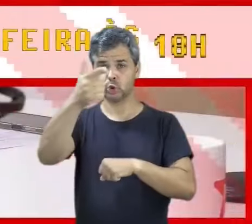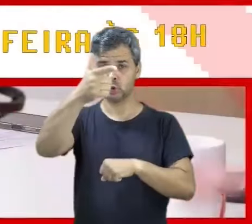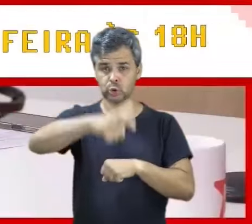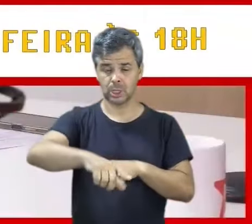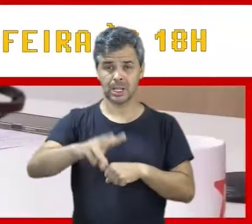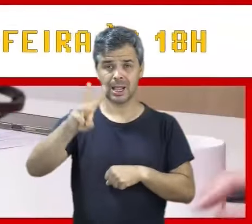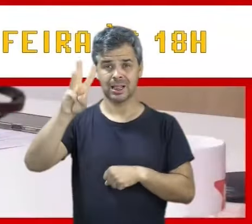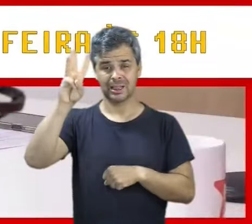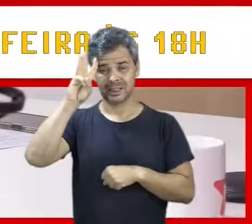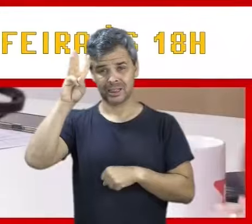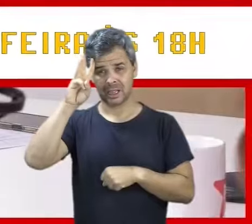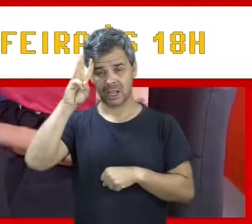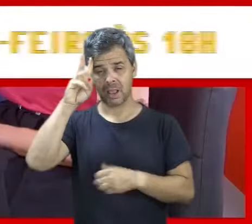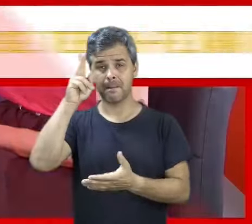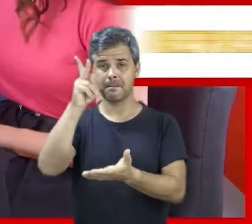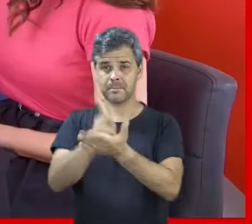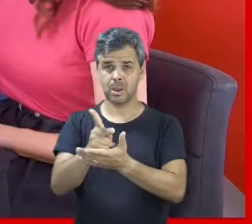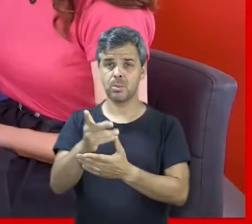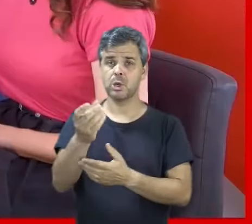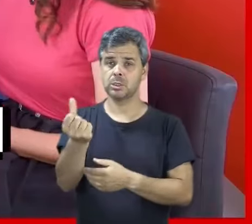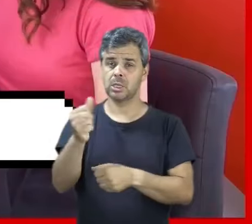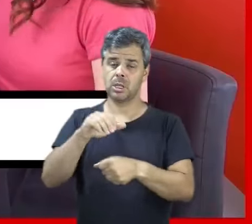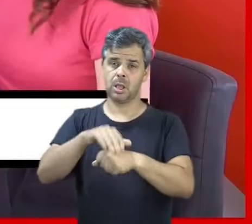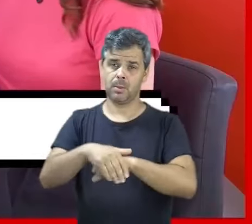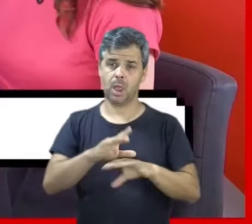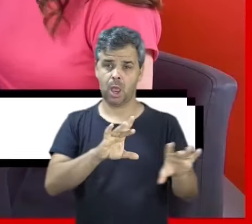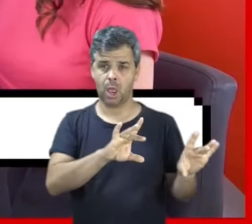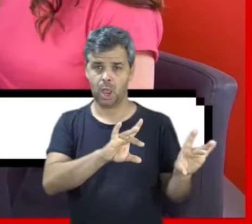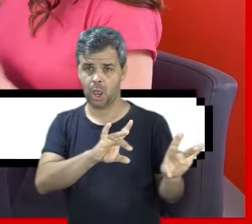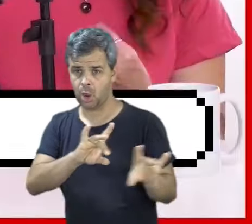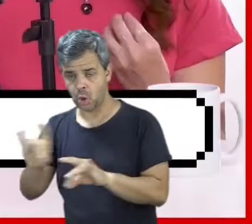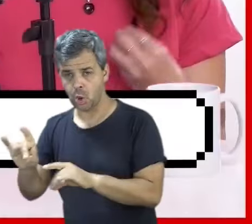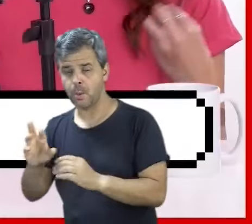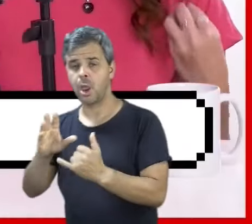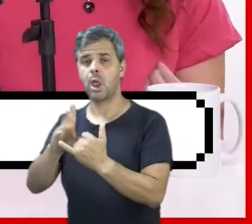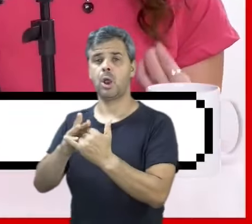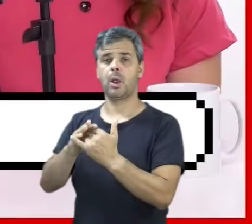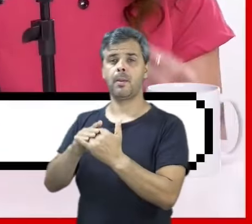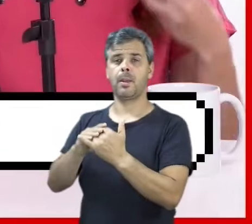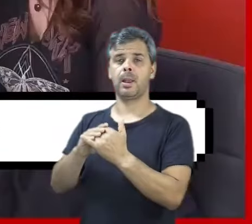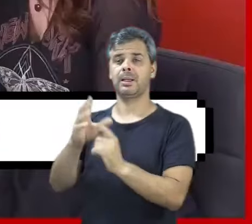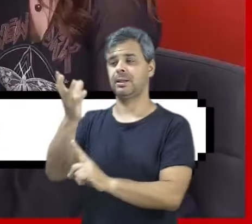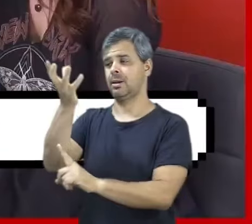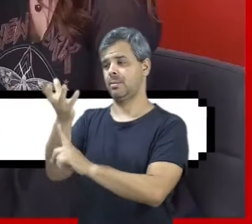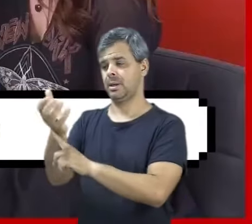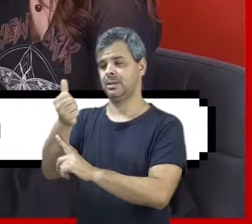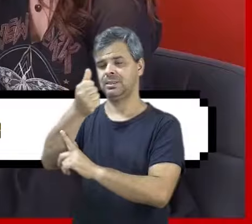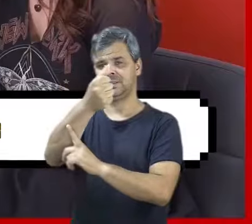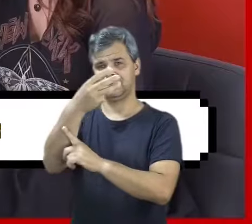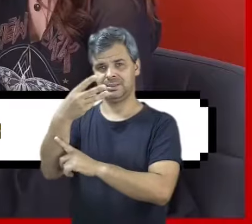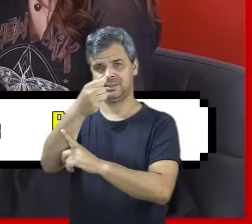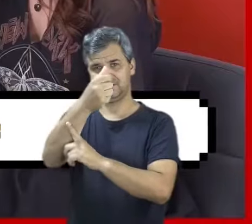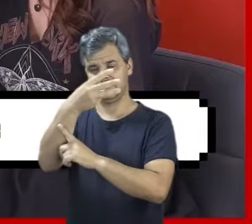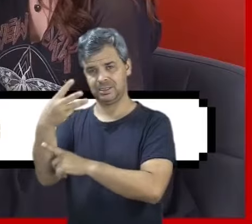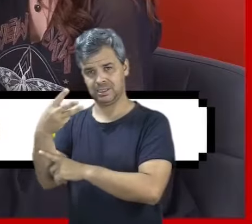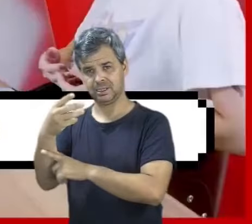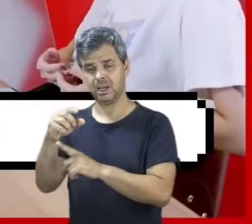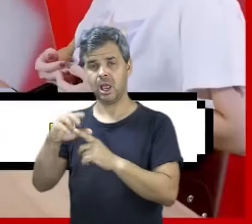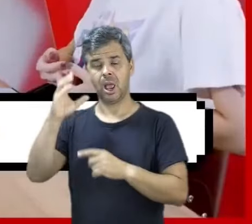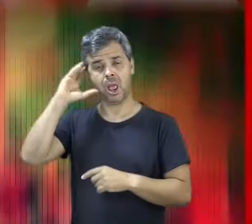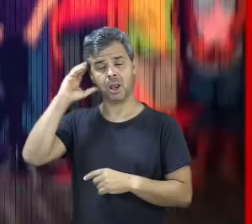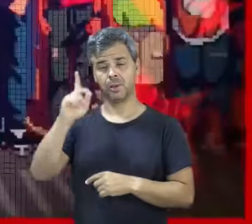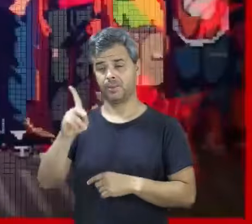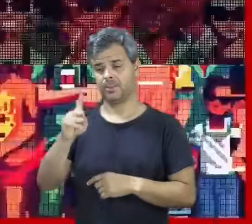às terças no mesmo horário. Assista pelo canal do PT no YouTube, PT Sat, canal 1313,